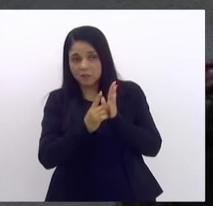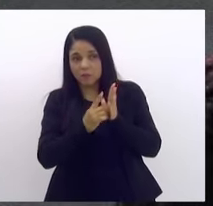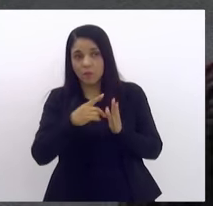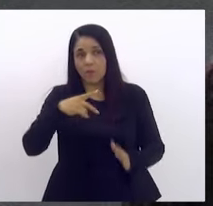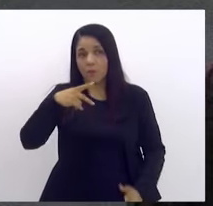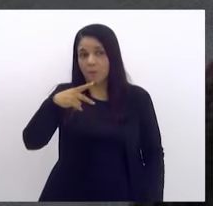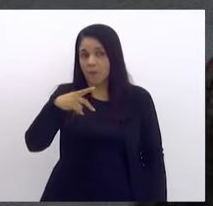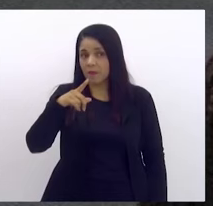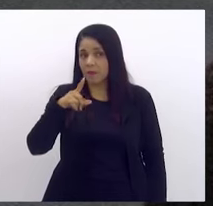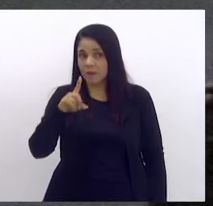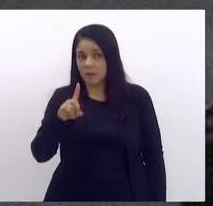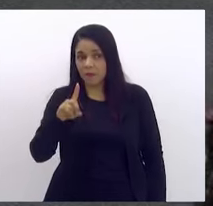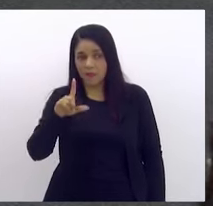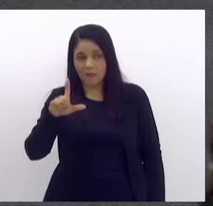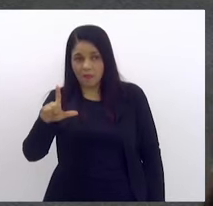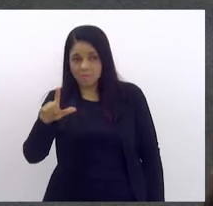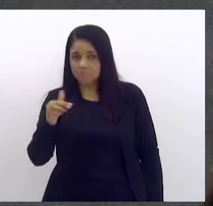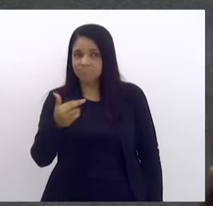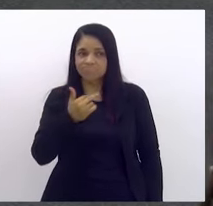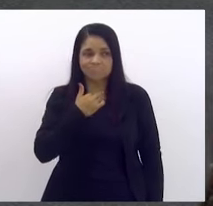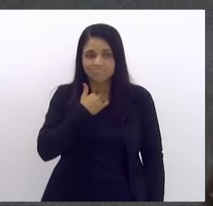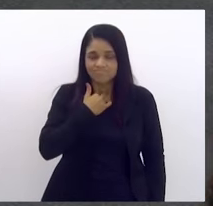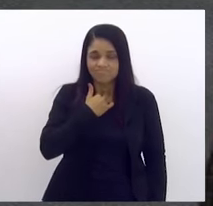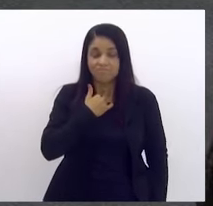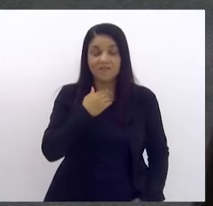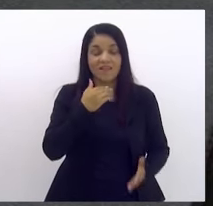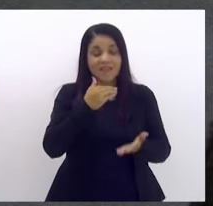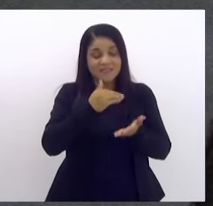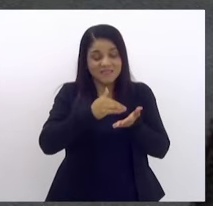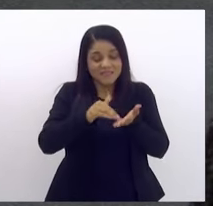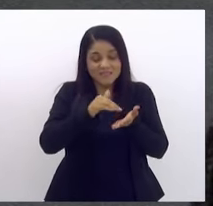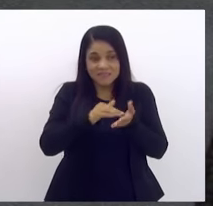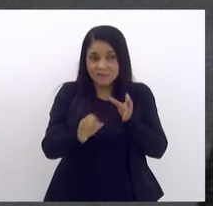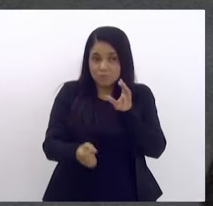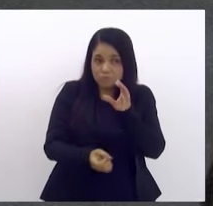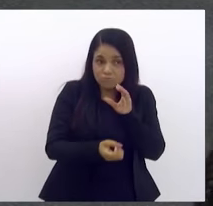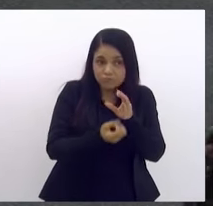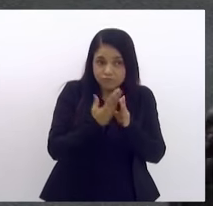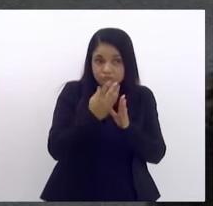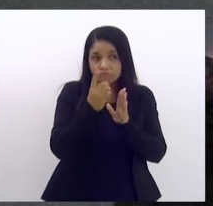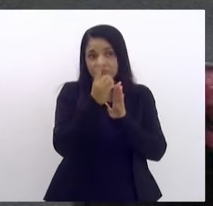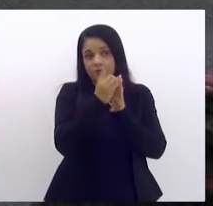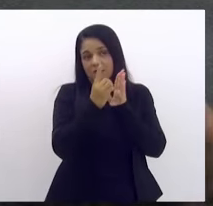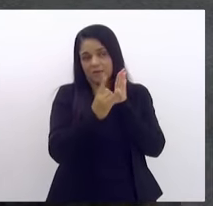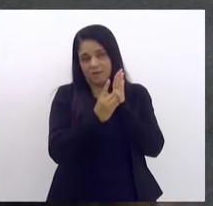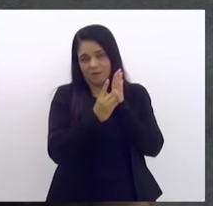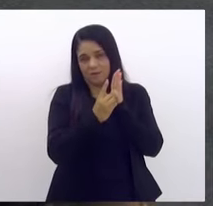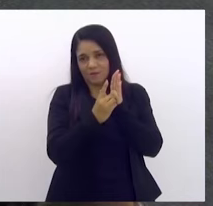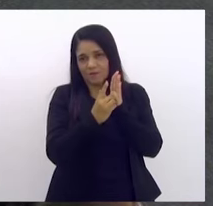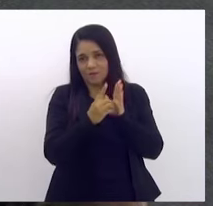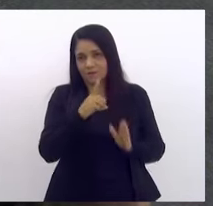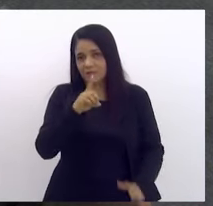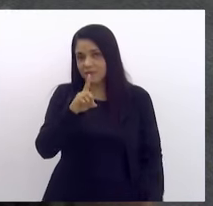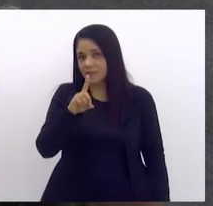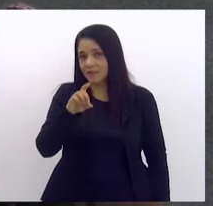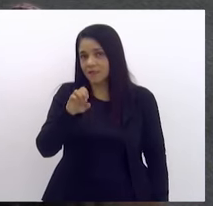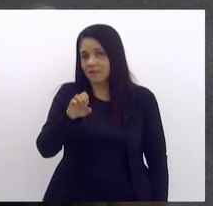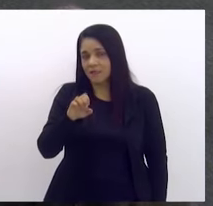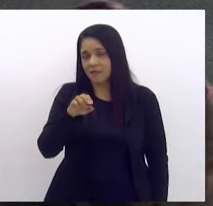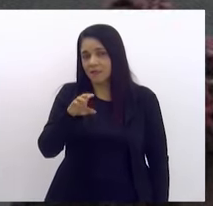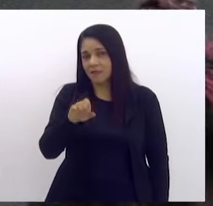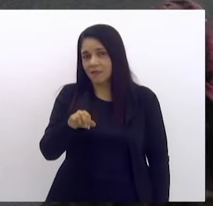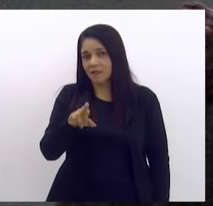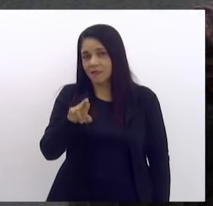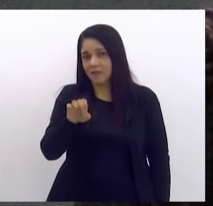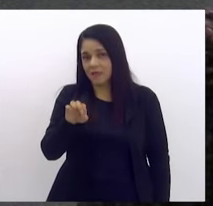PDL. É que estas secretarias foram criadas por decreto. Quando passam a ser